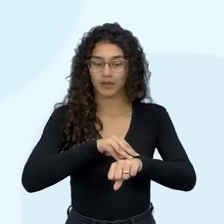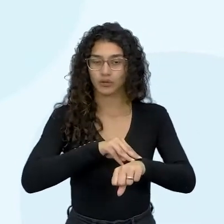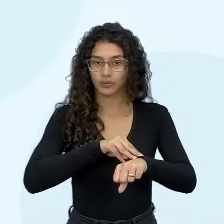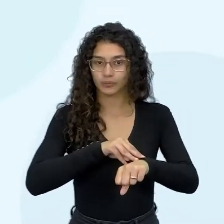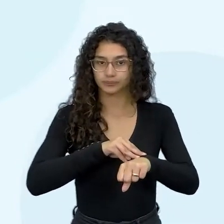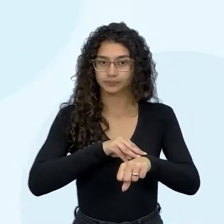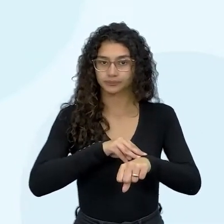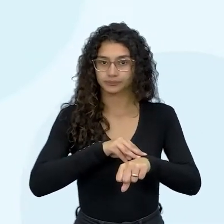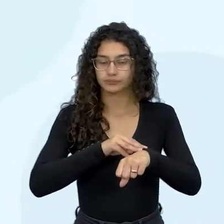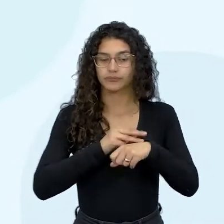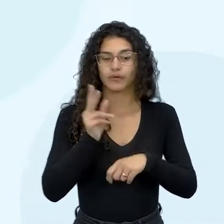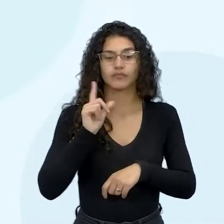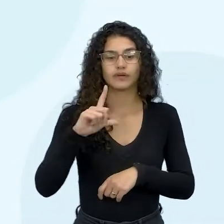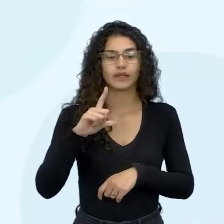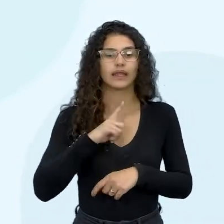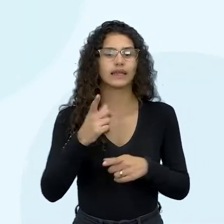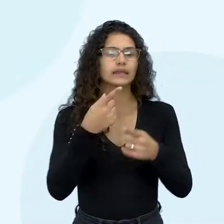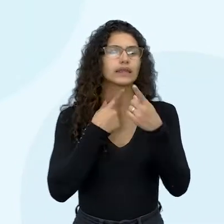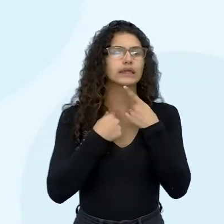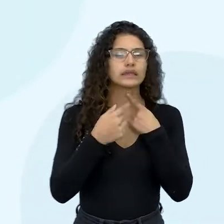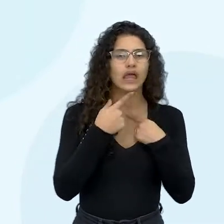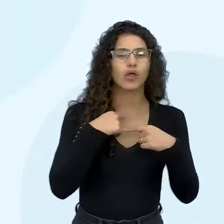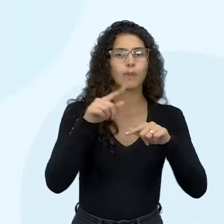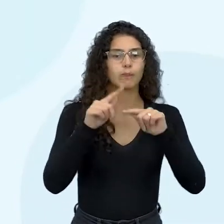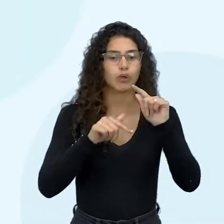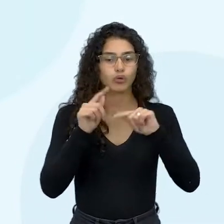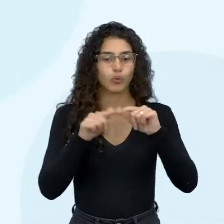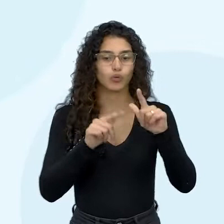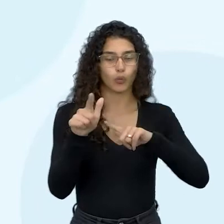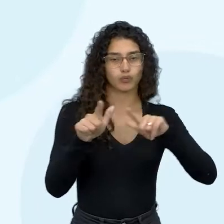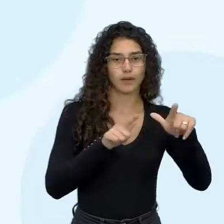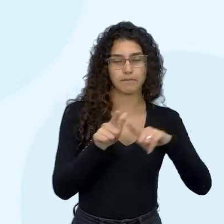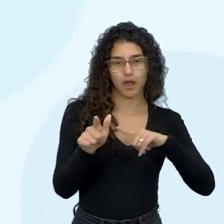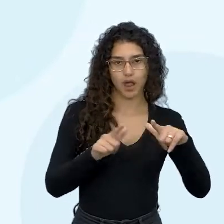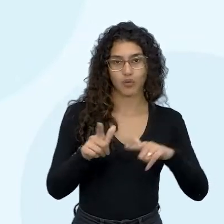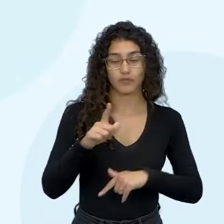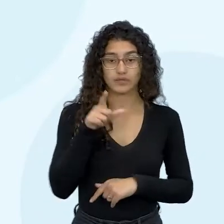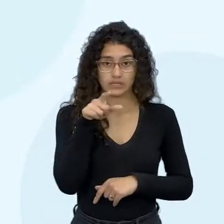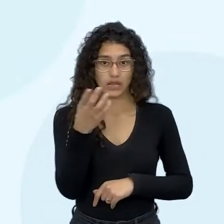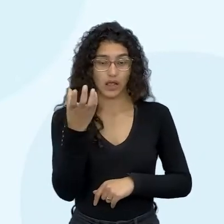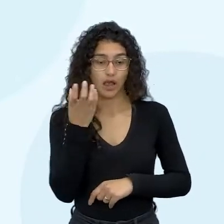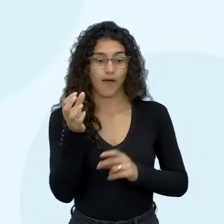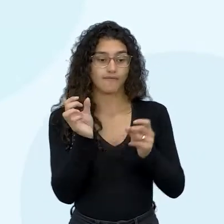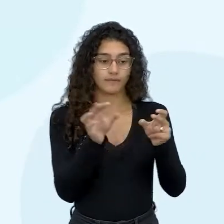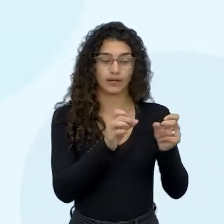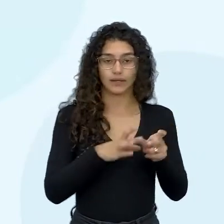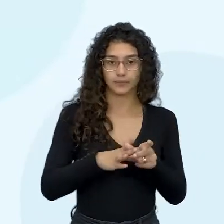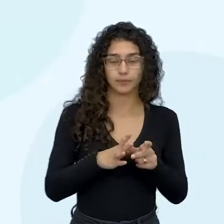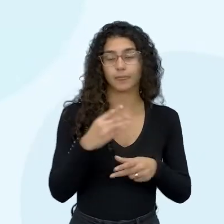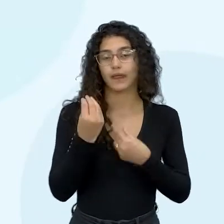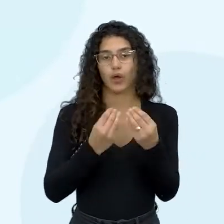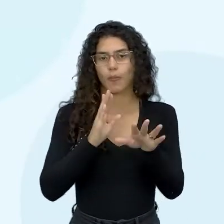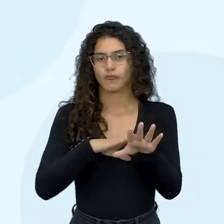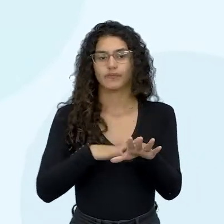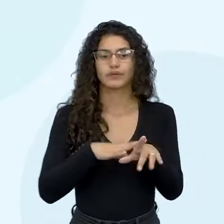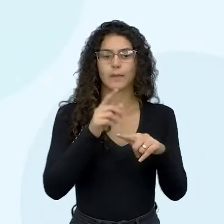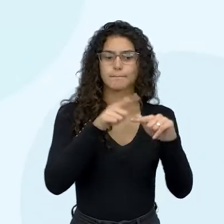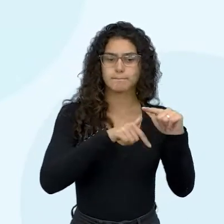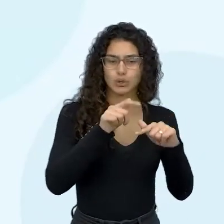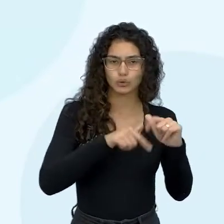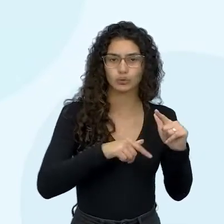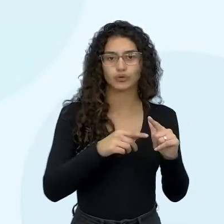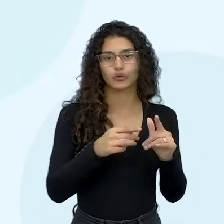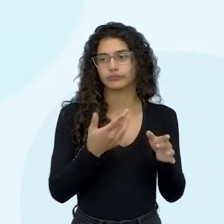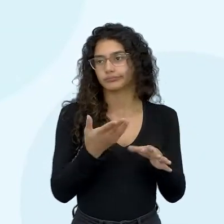seja, vai causar desejo pelo produto ou serviço. Então não adianta eu bolar um produto que não